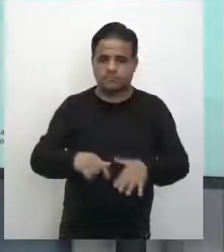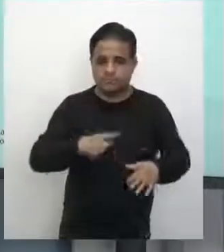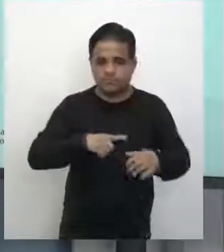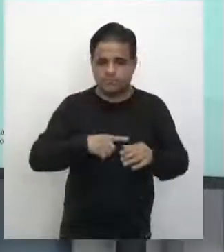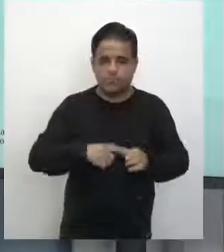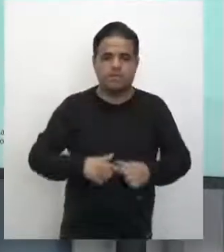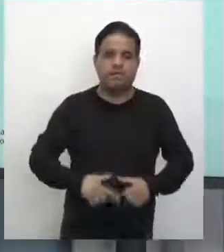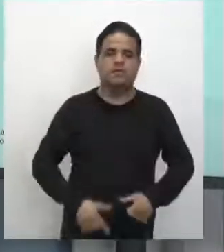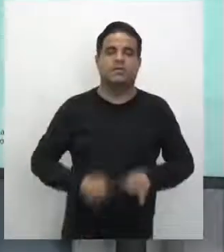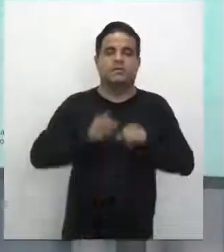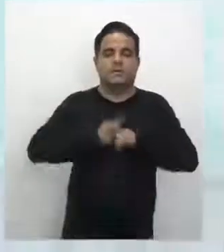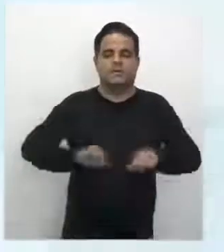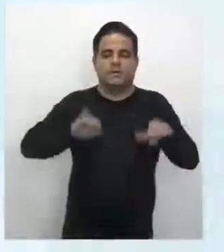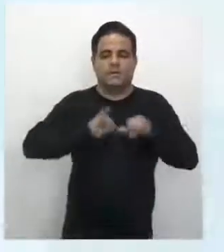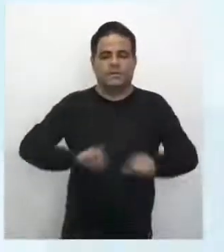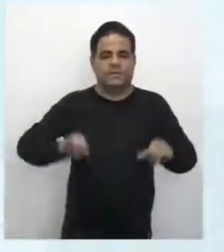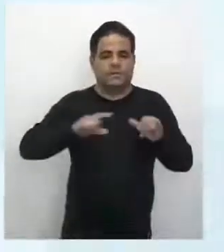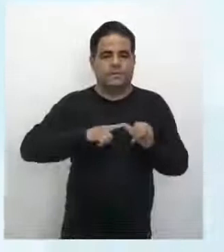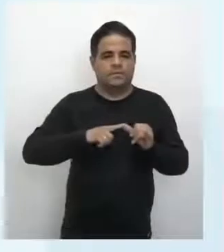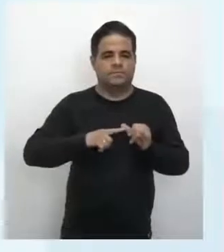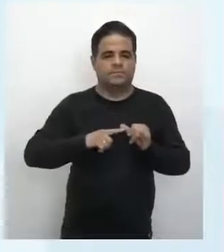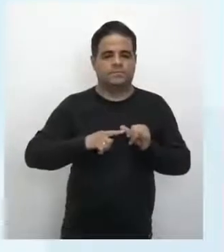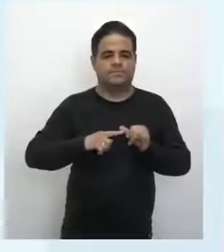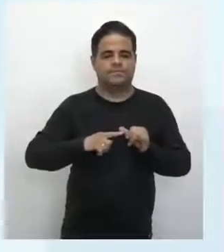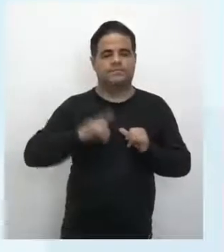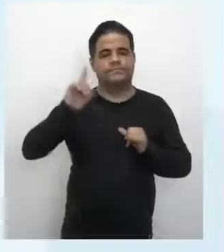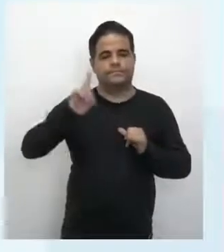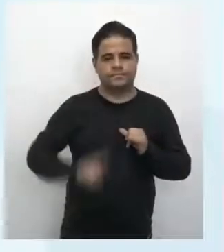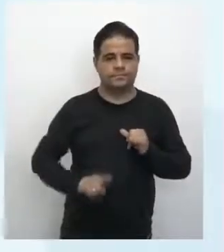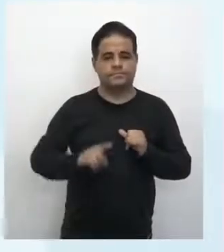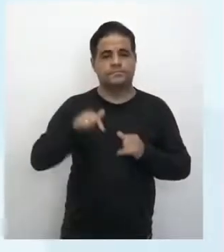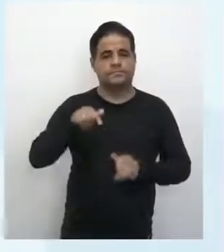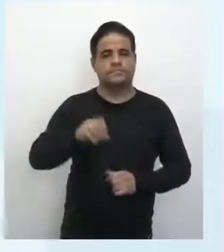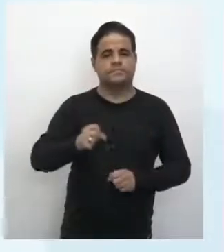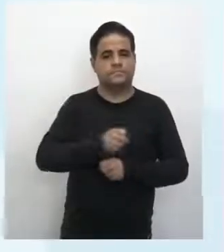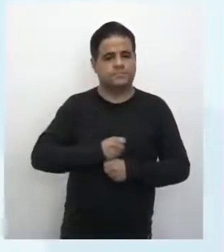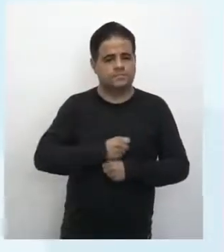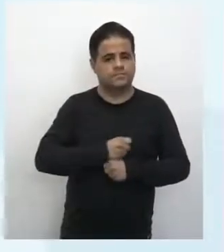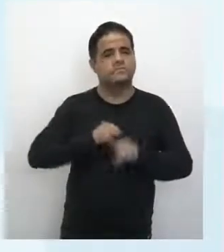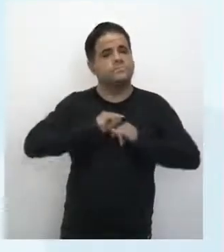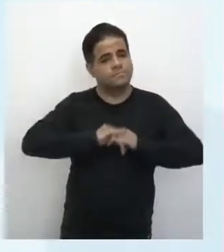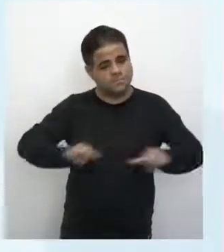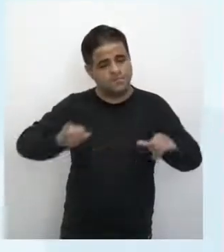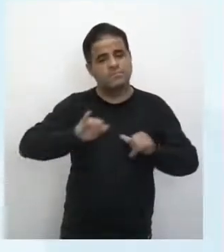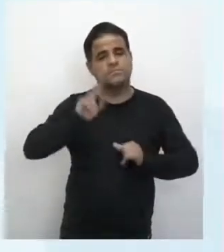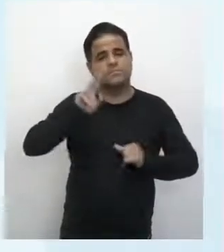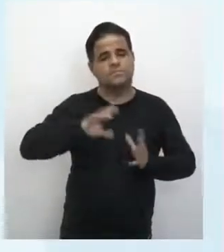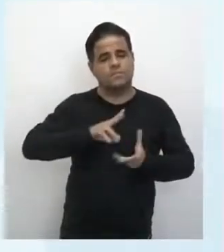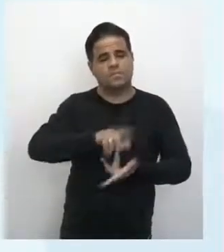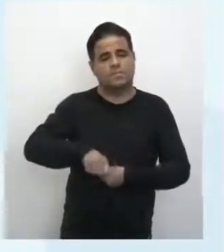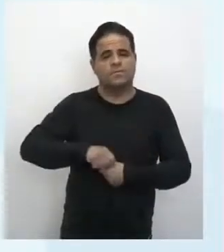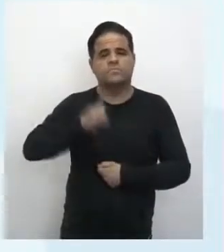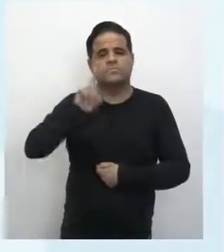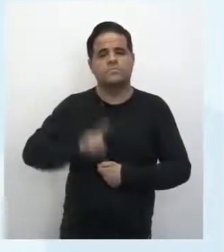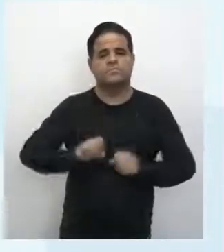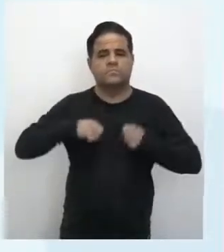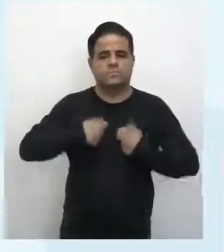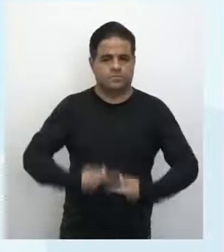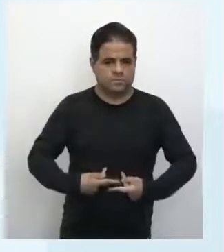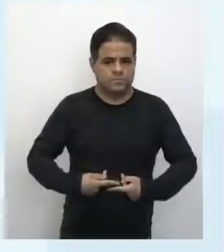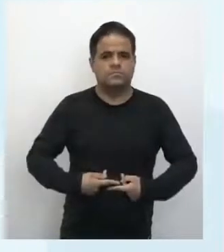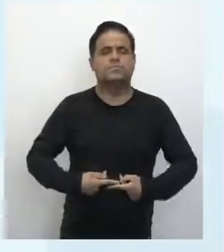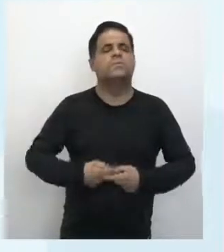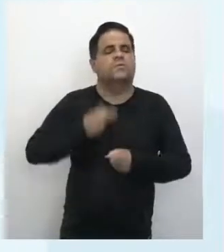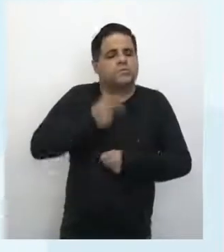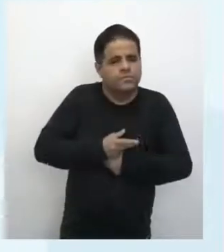da declaração, pode colocar aí na tela por gentileza, 70 anos da Declaração Universal dos Direitos Humanos, tá certo?